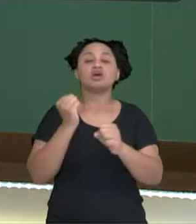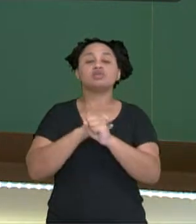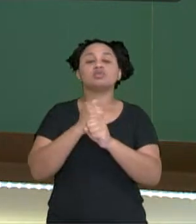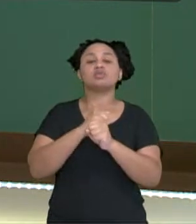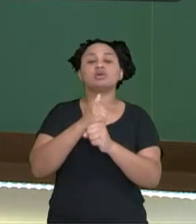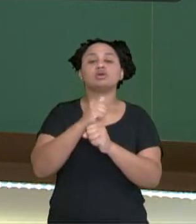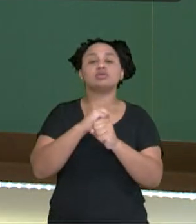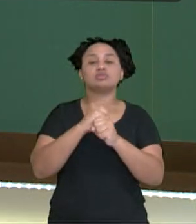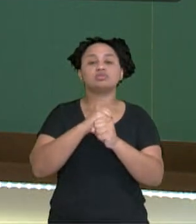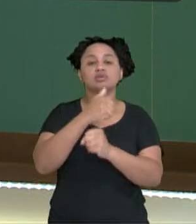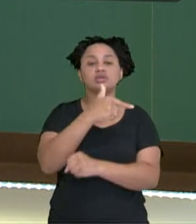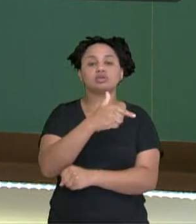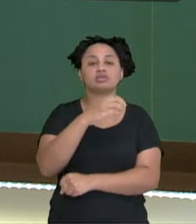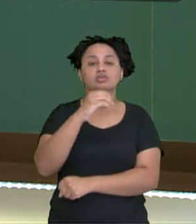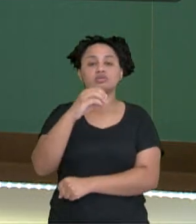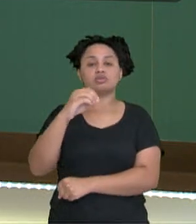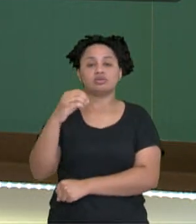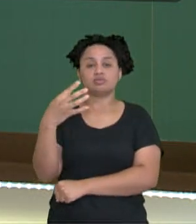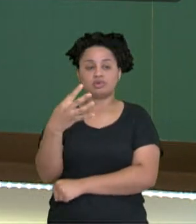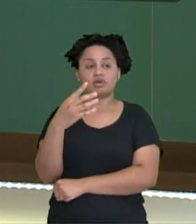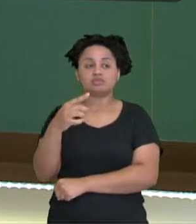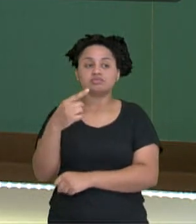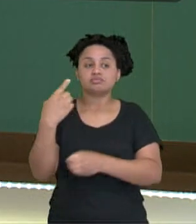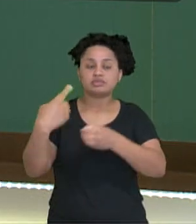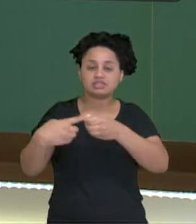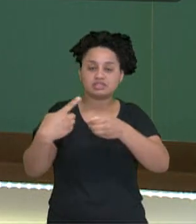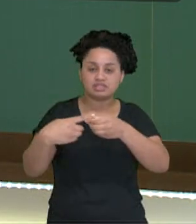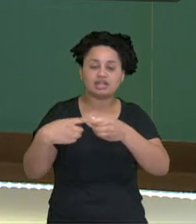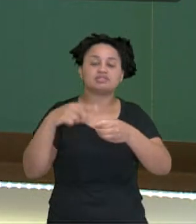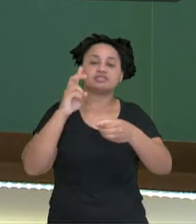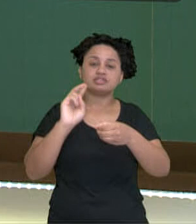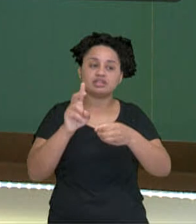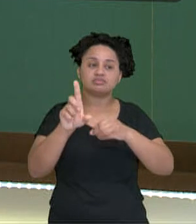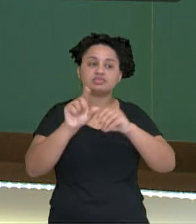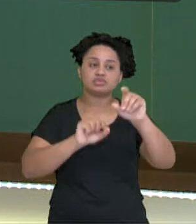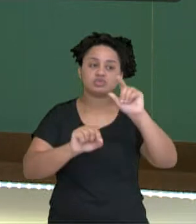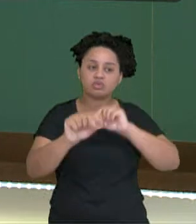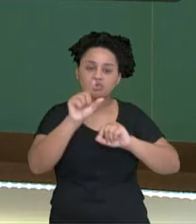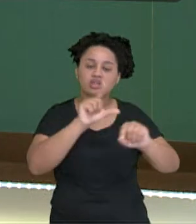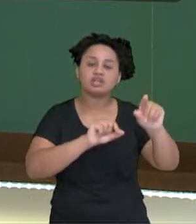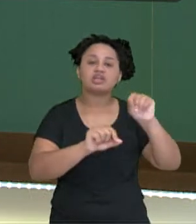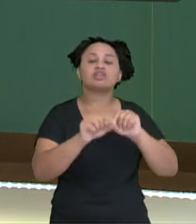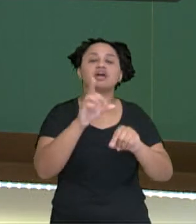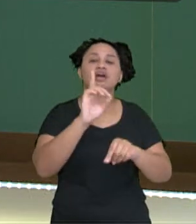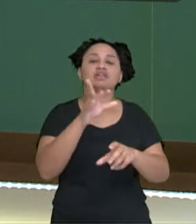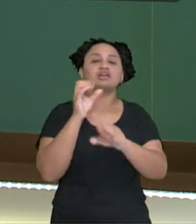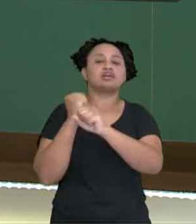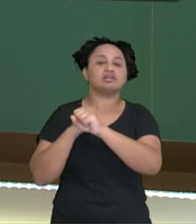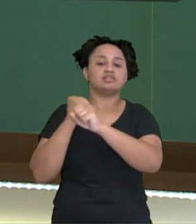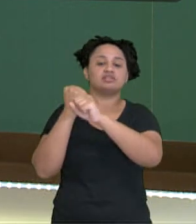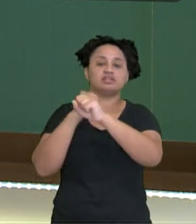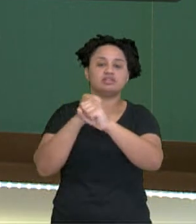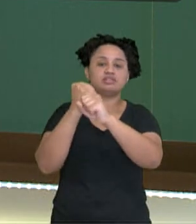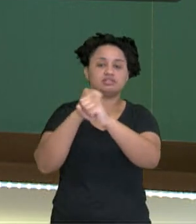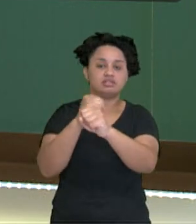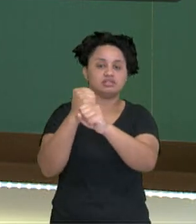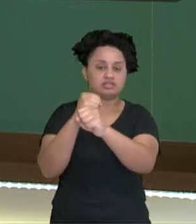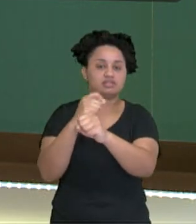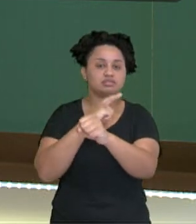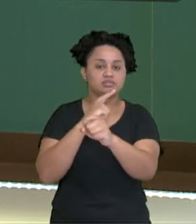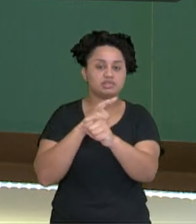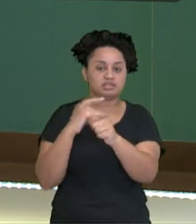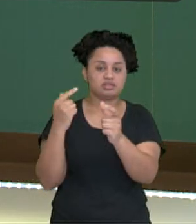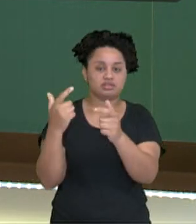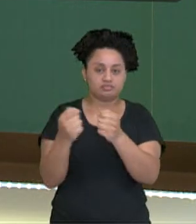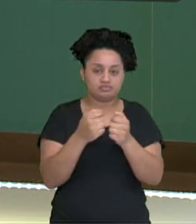então, uma cidade foi sempre sendo escolhida para receber os jogos, como acontece nos Estados Unidos.